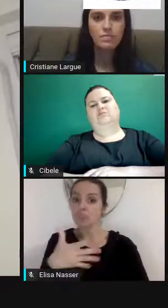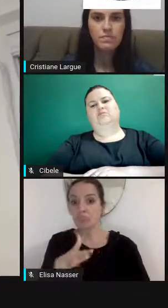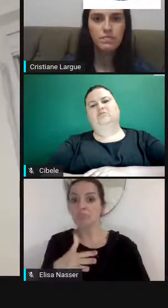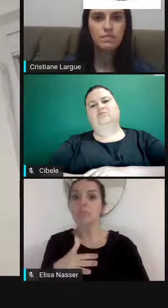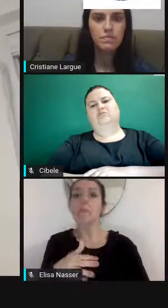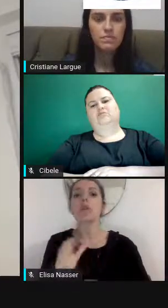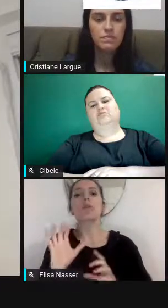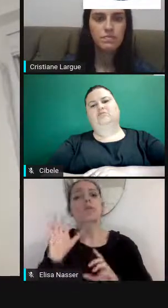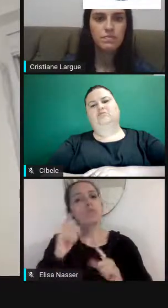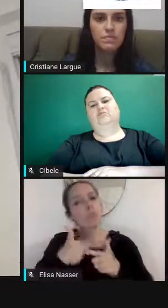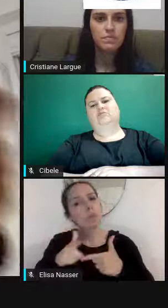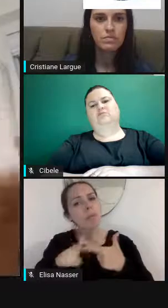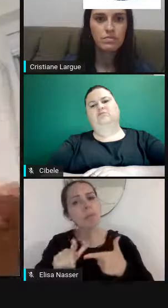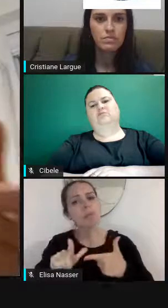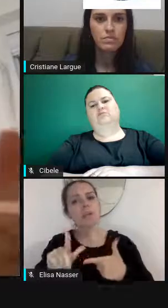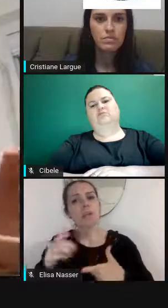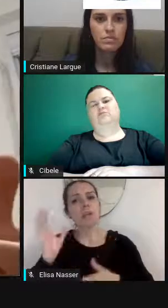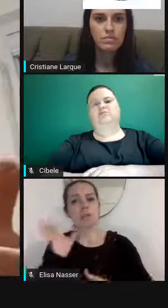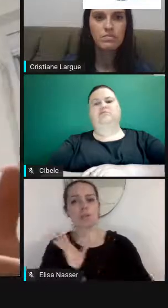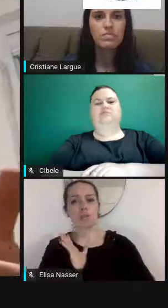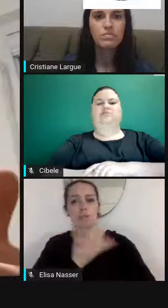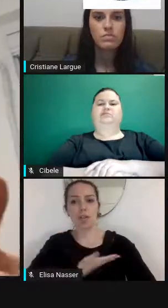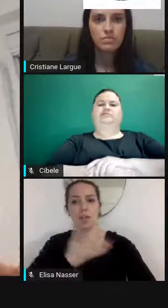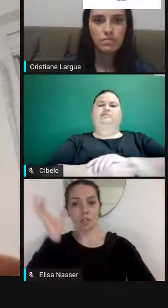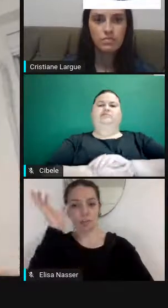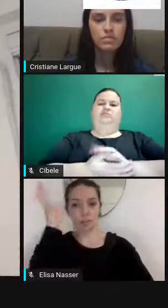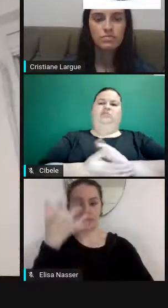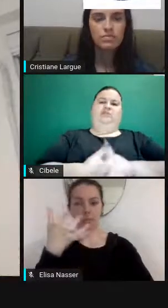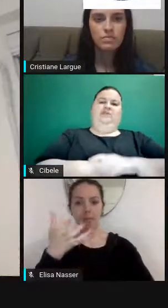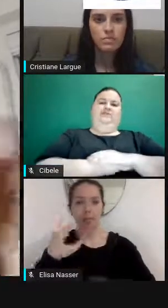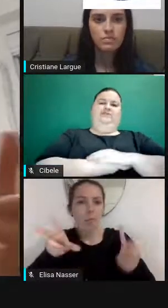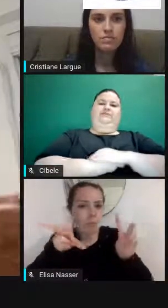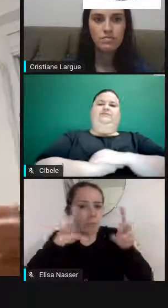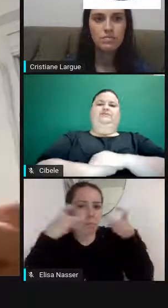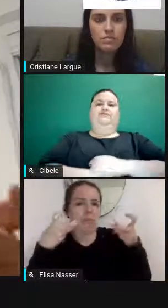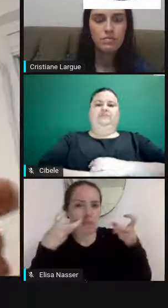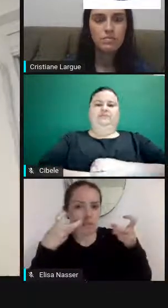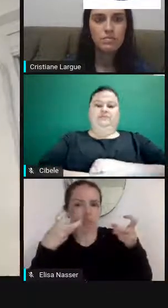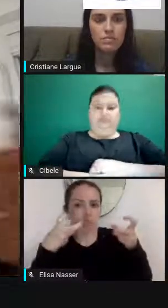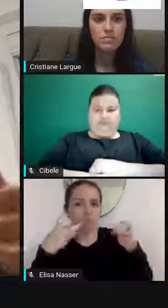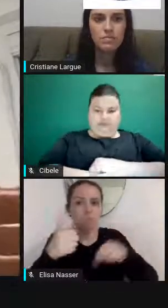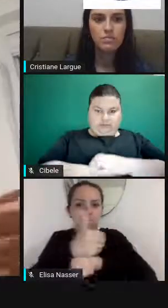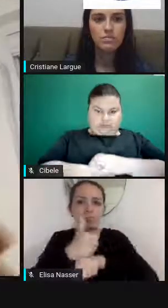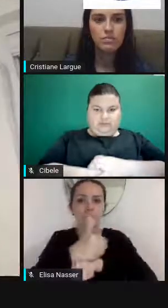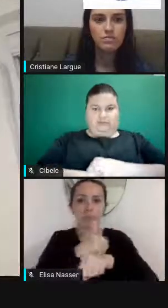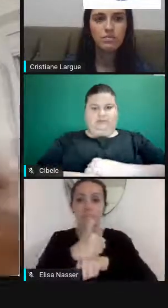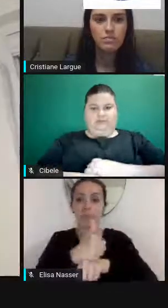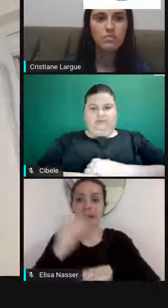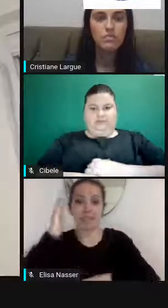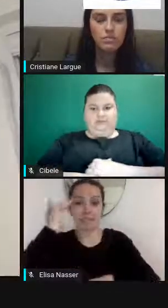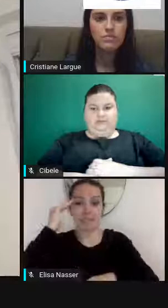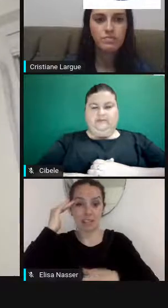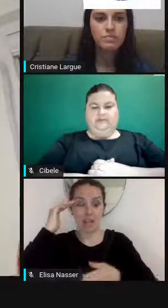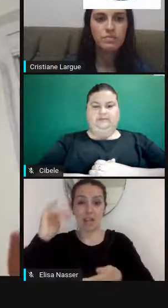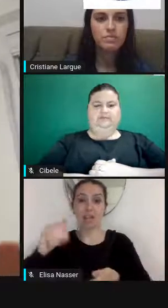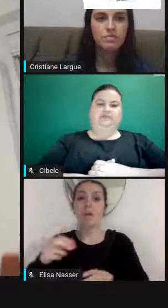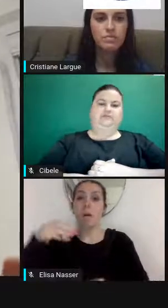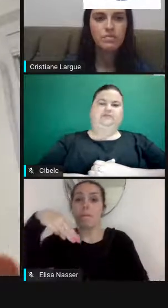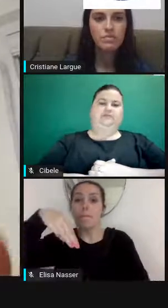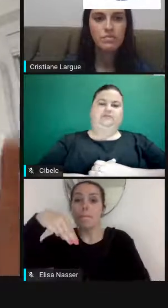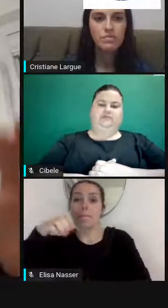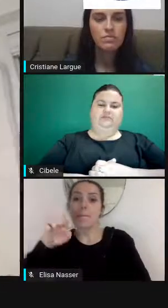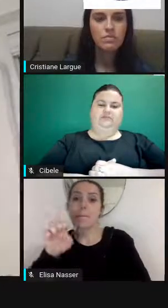é uma necessidade a gente tem que ter essa mudança de vir concepção profissional sabe entender que o mercado mudou o mercado não vai contratar